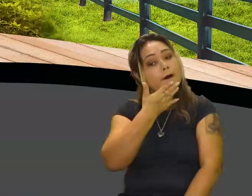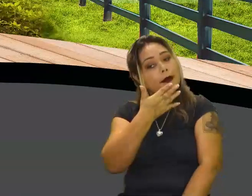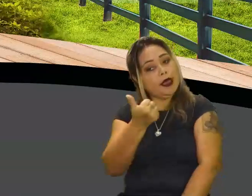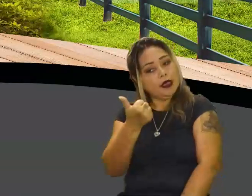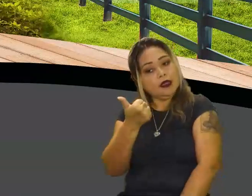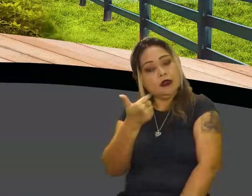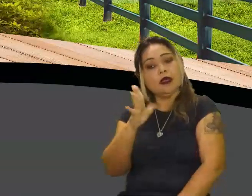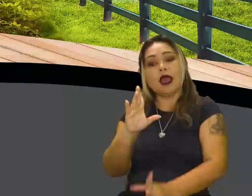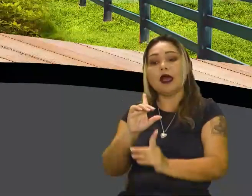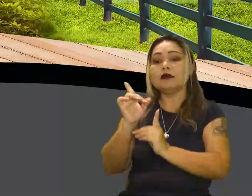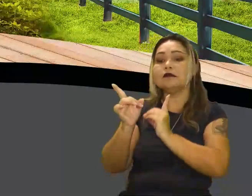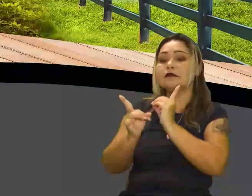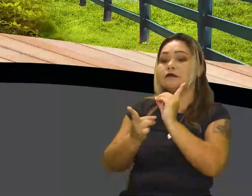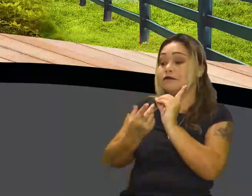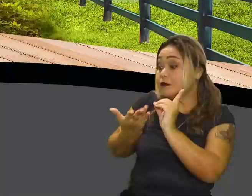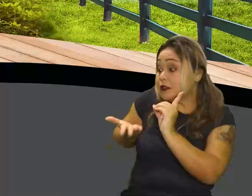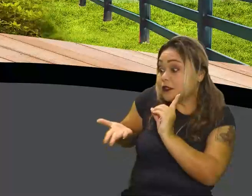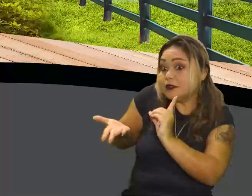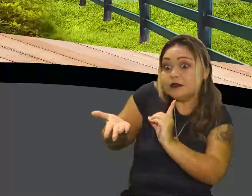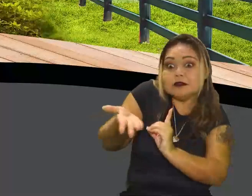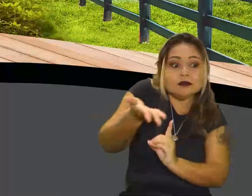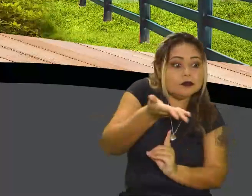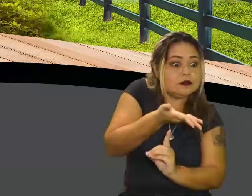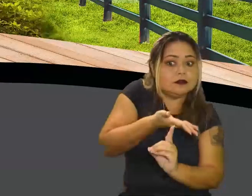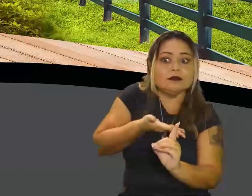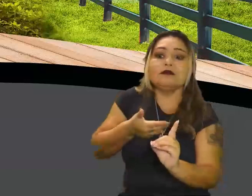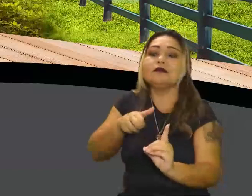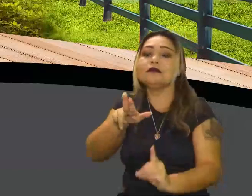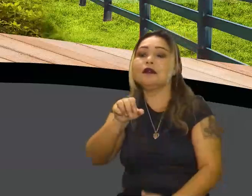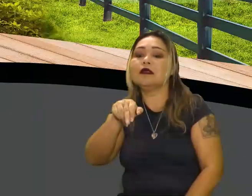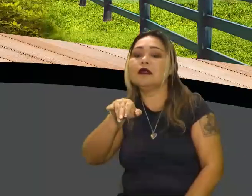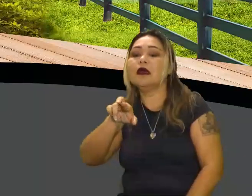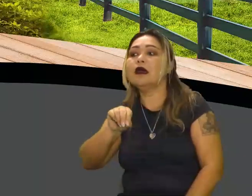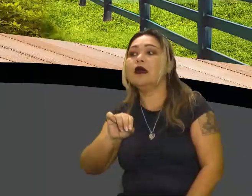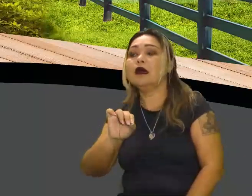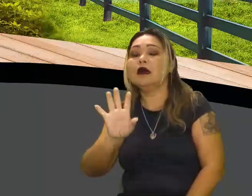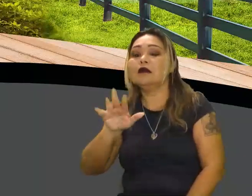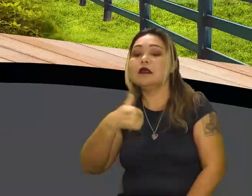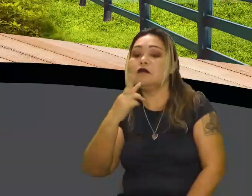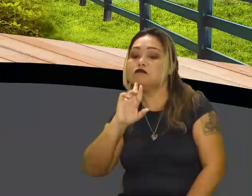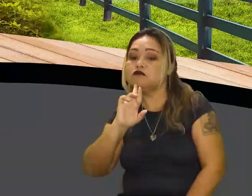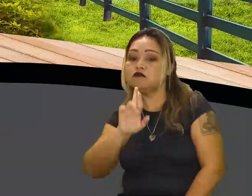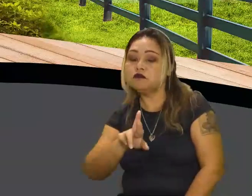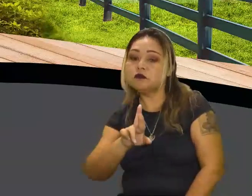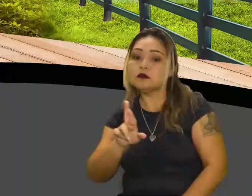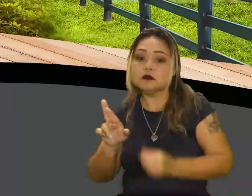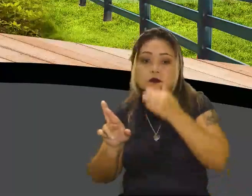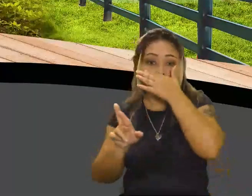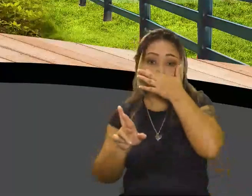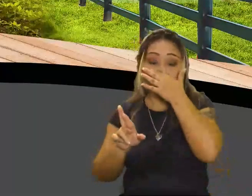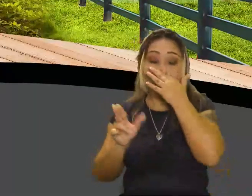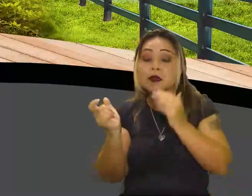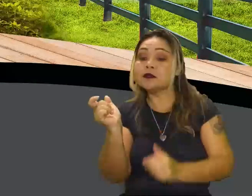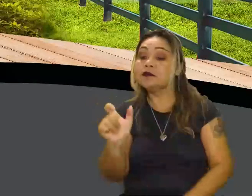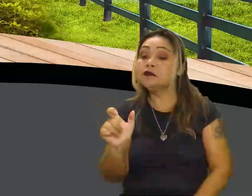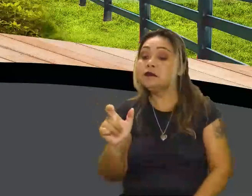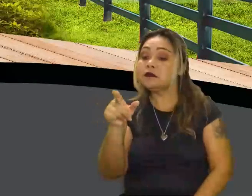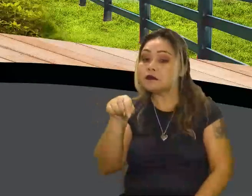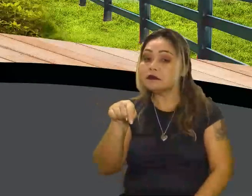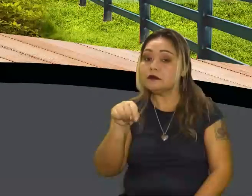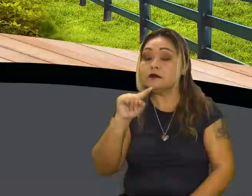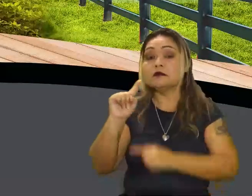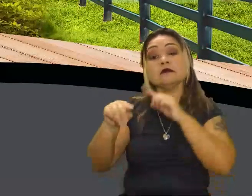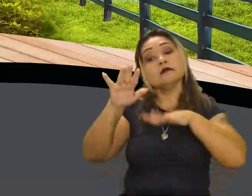melhorar a dinâmica desse seu ranário. Então, por isso, na resposta pode ter aparecido algo que não foi falado,